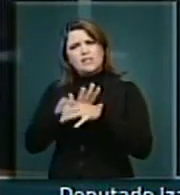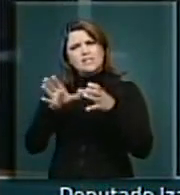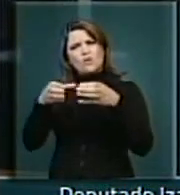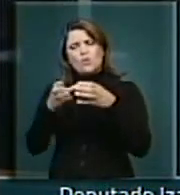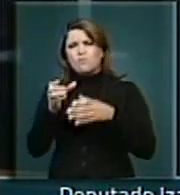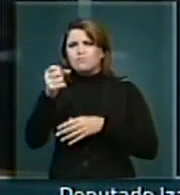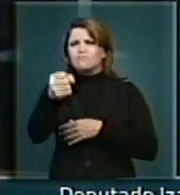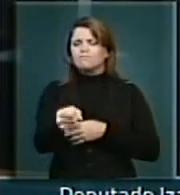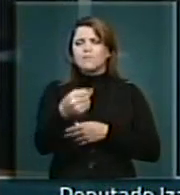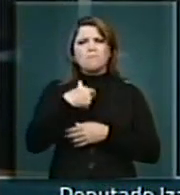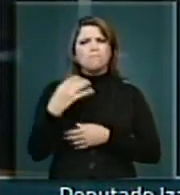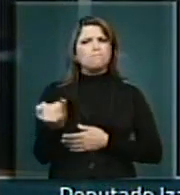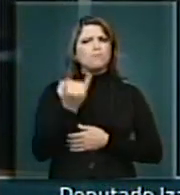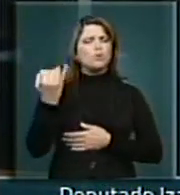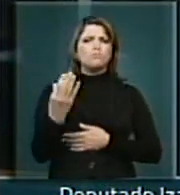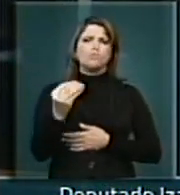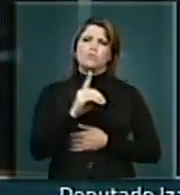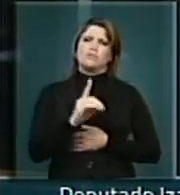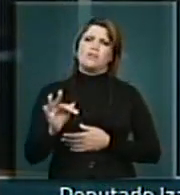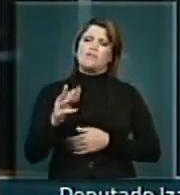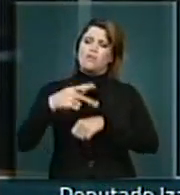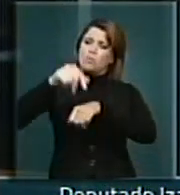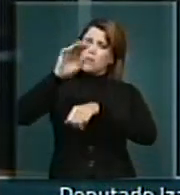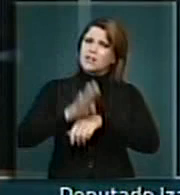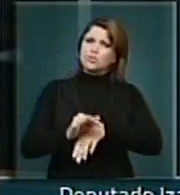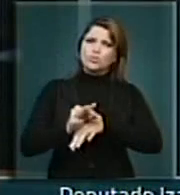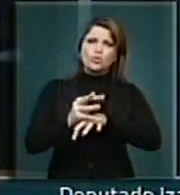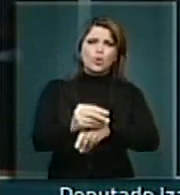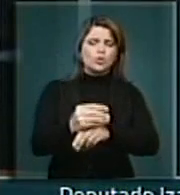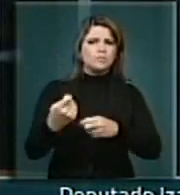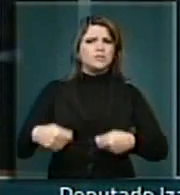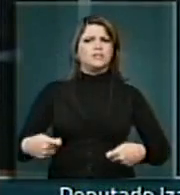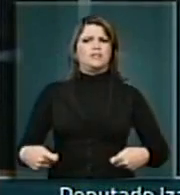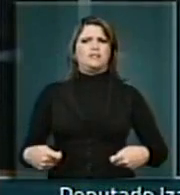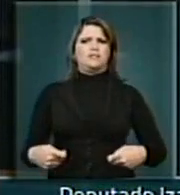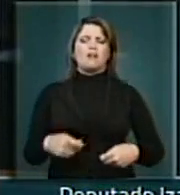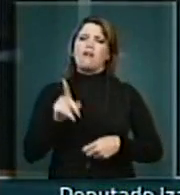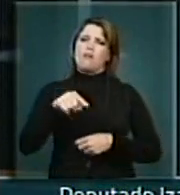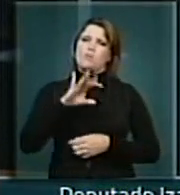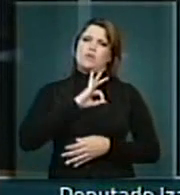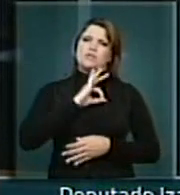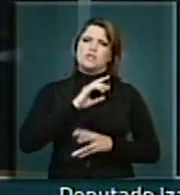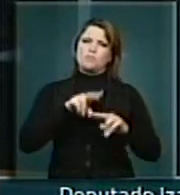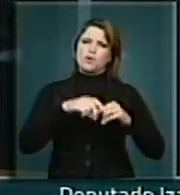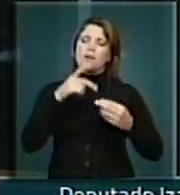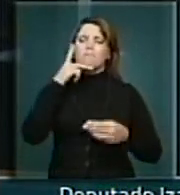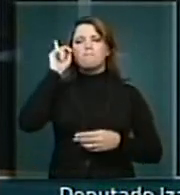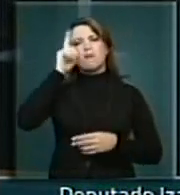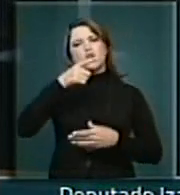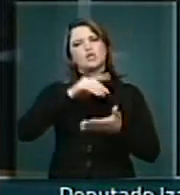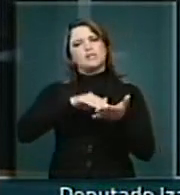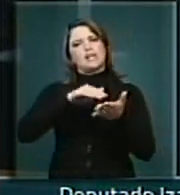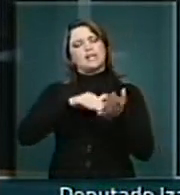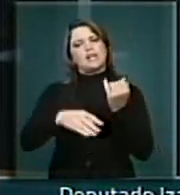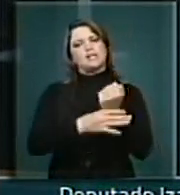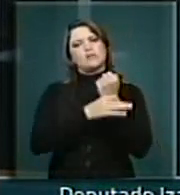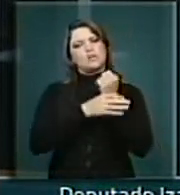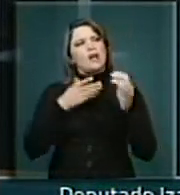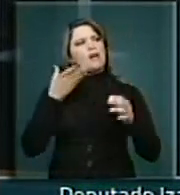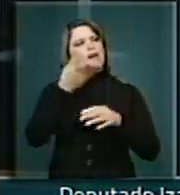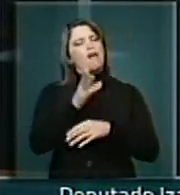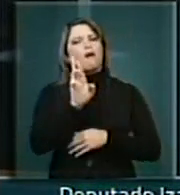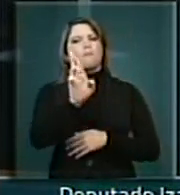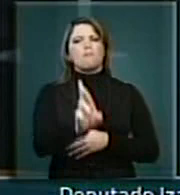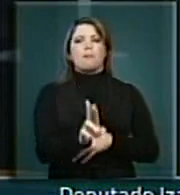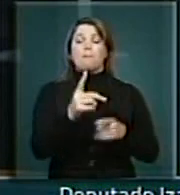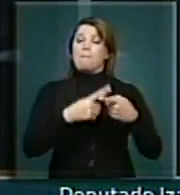categoria tão importante para o Distrito Federal e para o país. Então colocaram o secretário de Segurança para recebê-los,